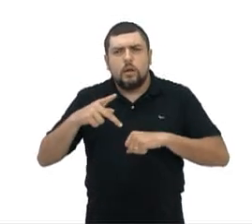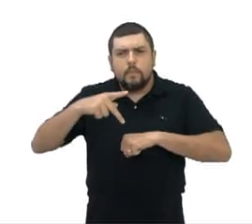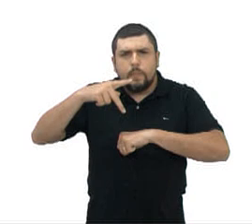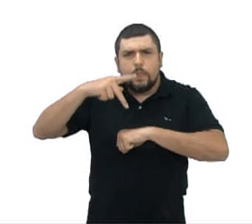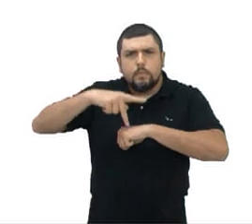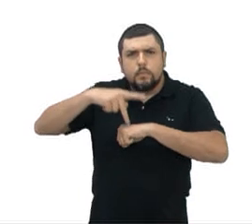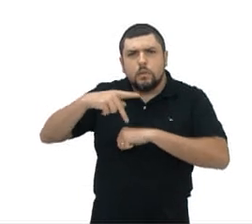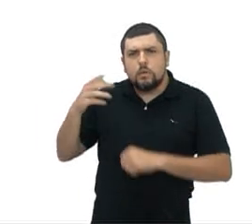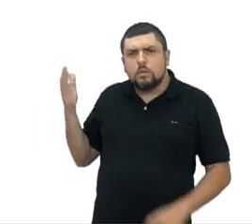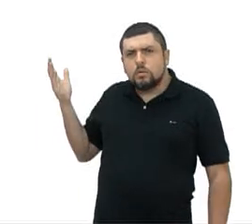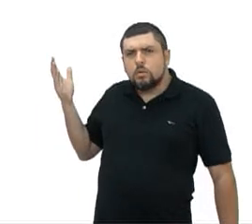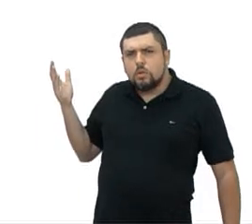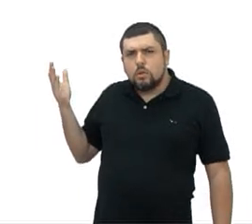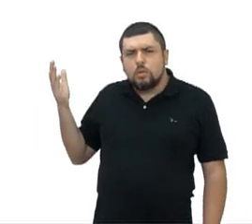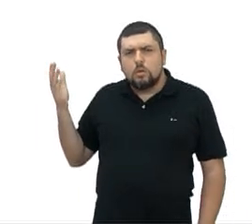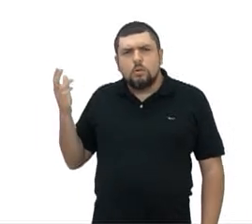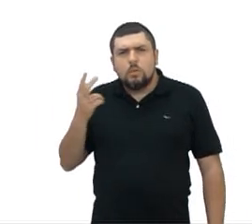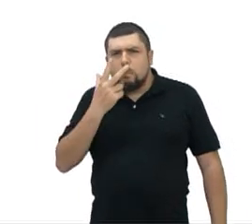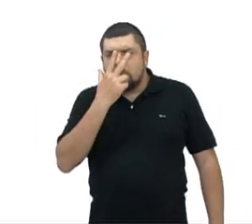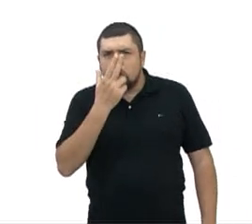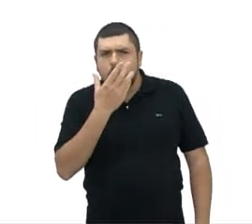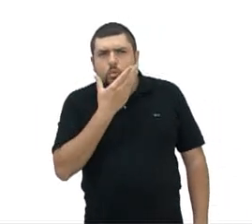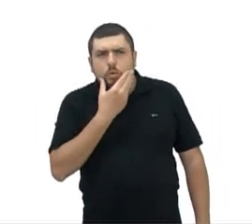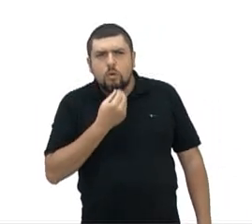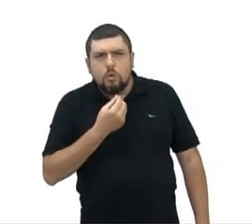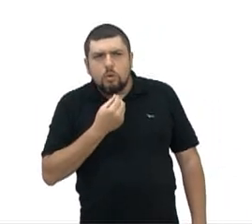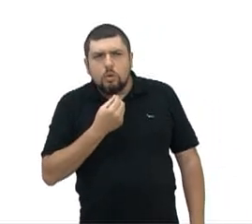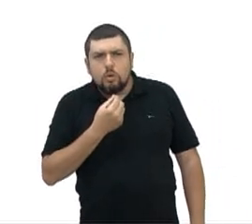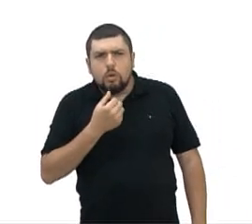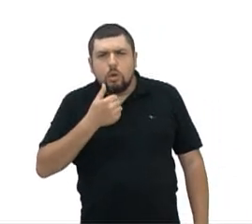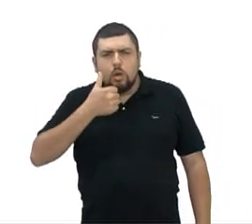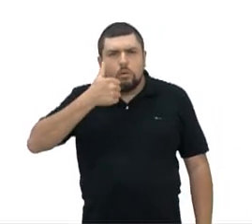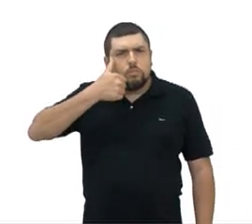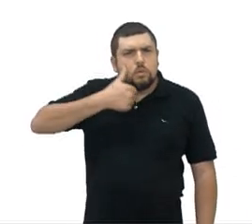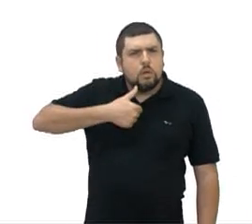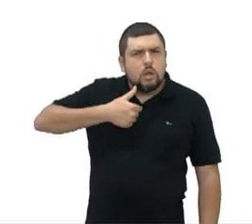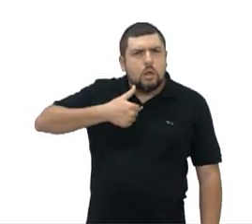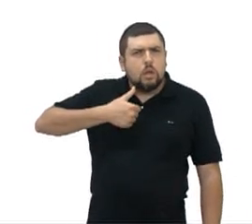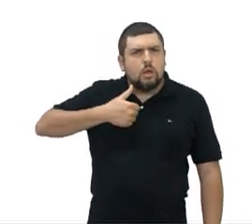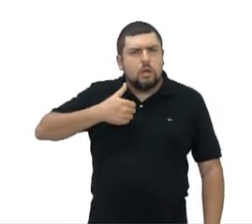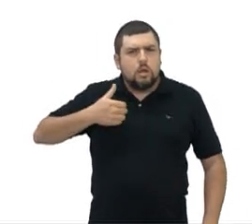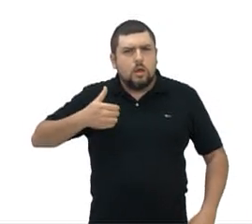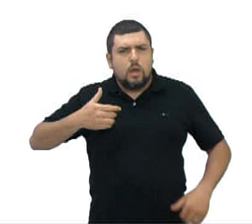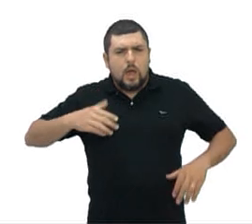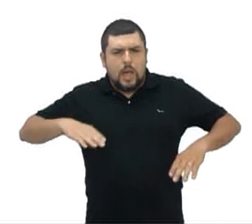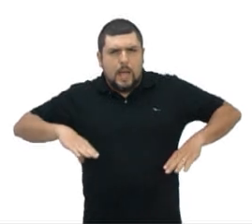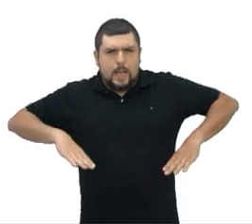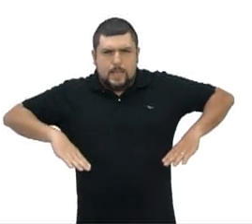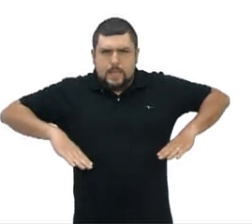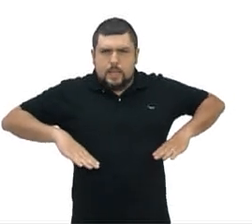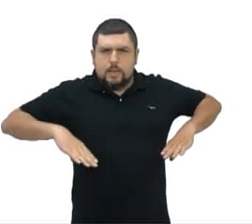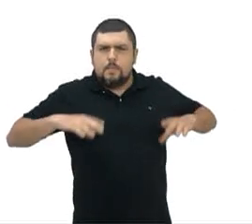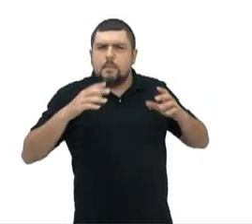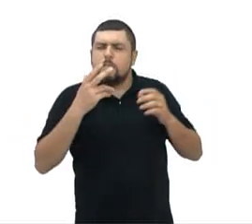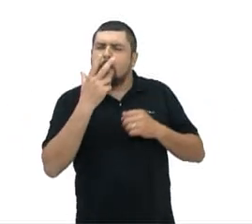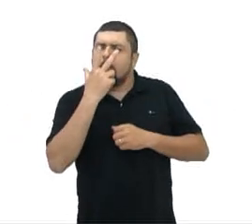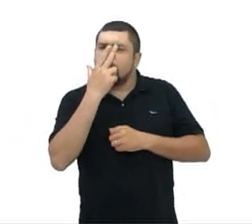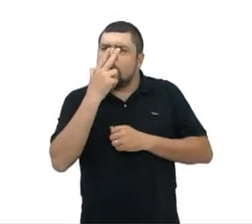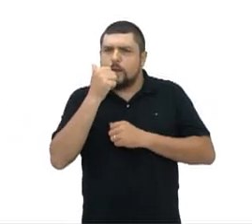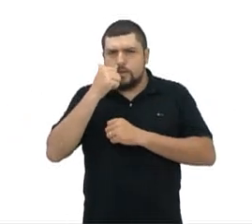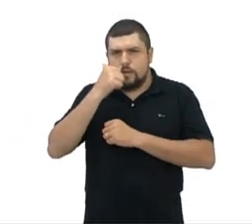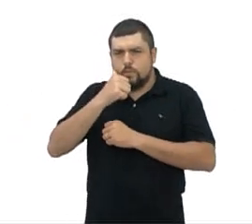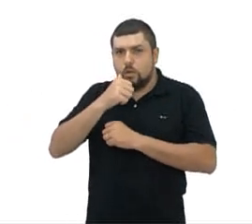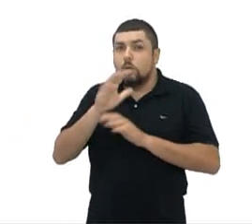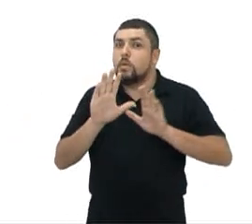quê? É um homem? É uma mulher? Ah, professor, pela cintura ali está parecendo que é uma mulher. Opa, falamos